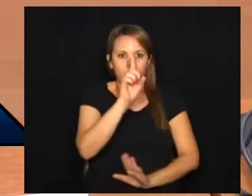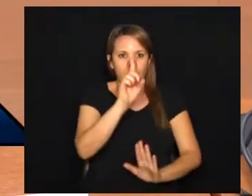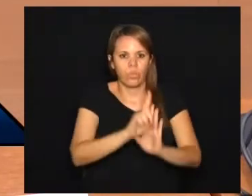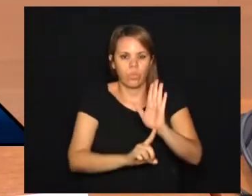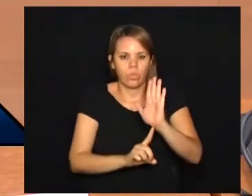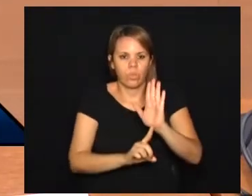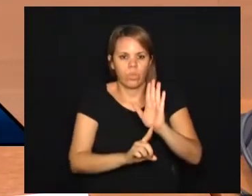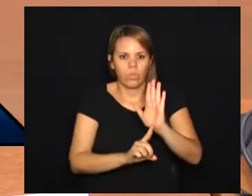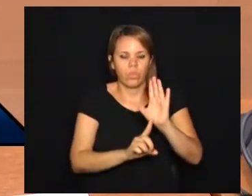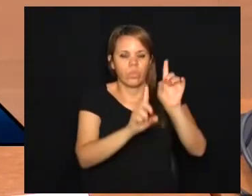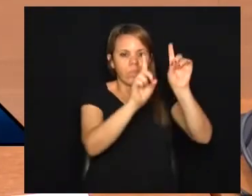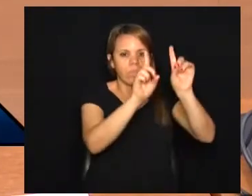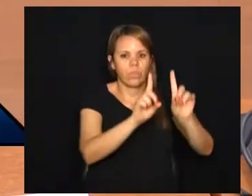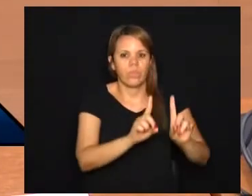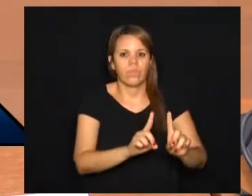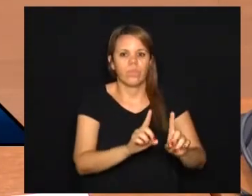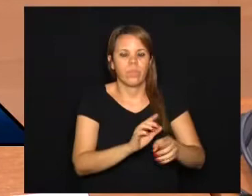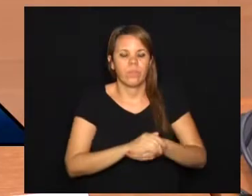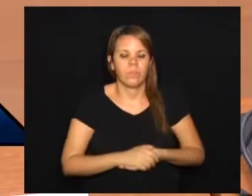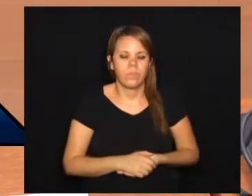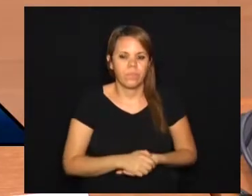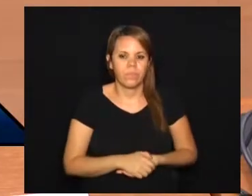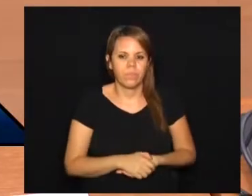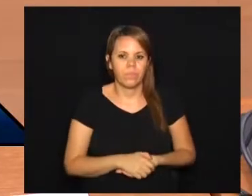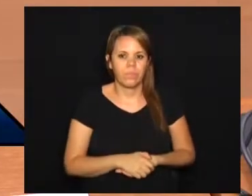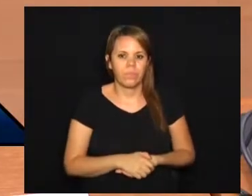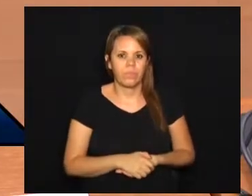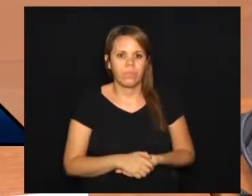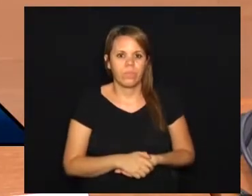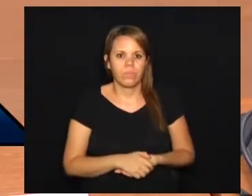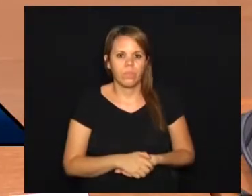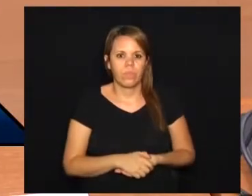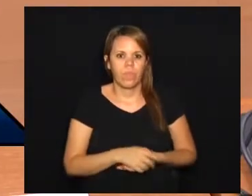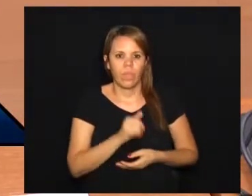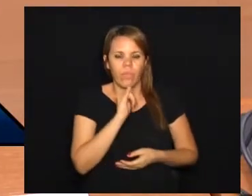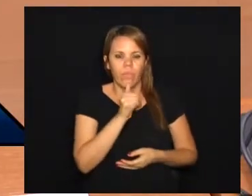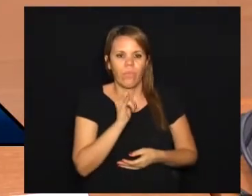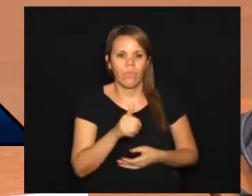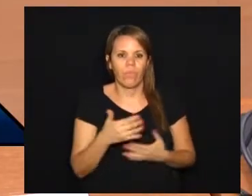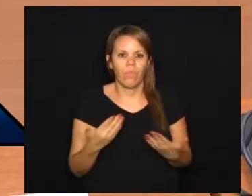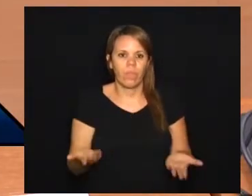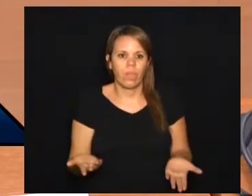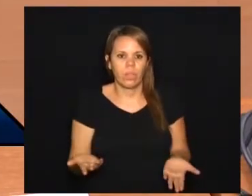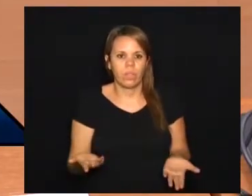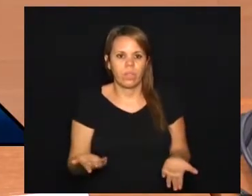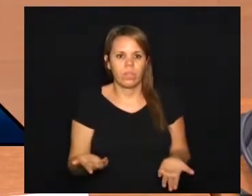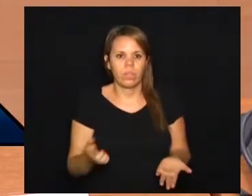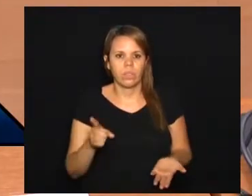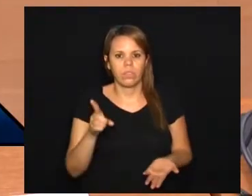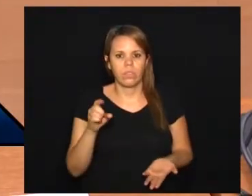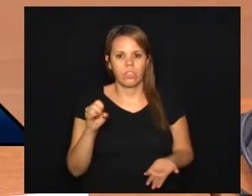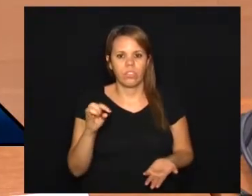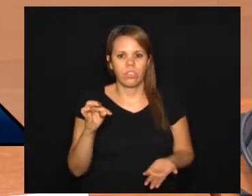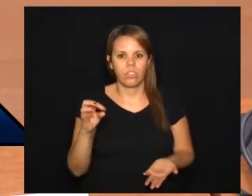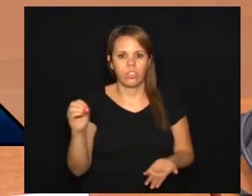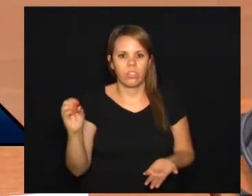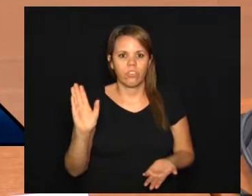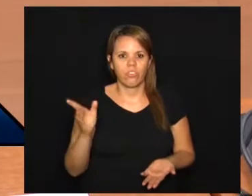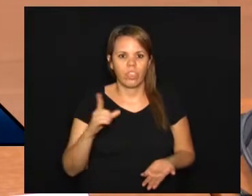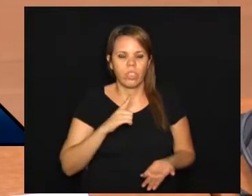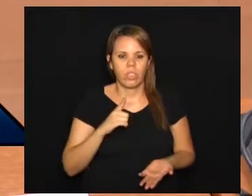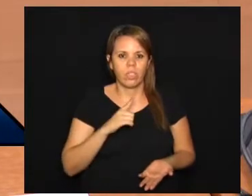com Deficiência. A gente fala dito, né, Roberto, porque a gente já